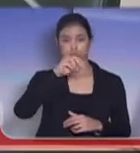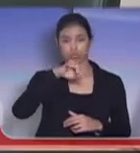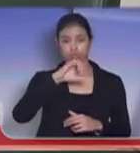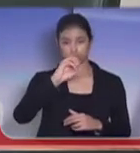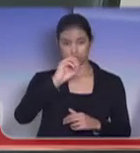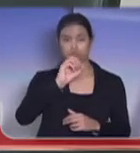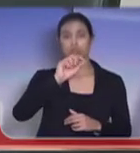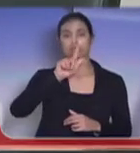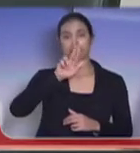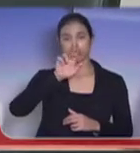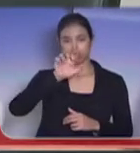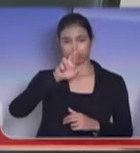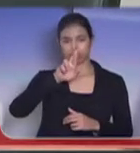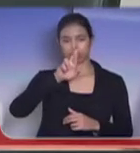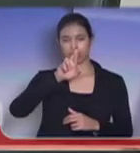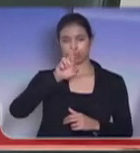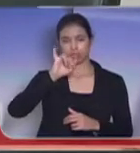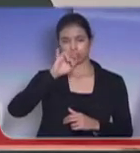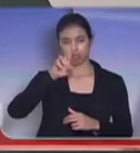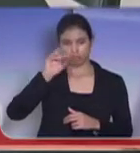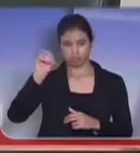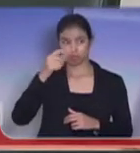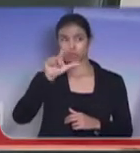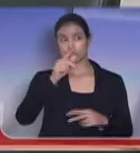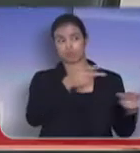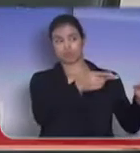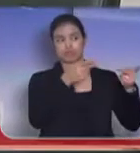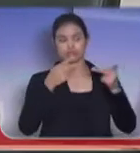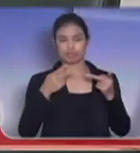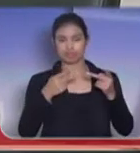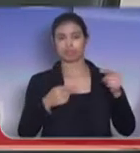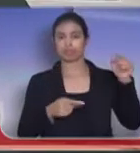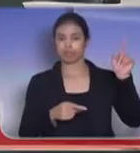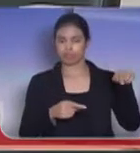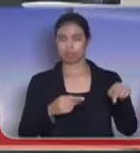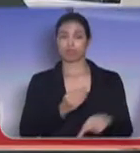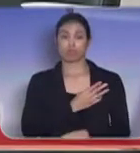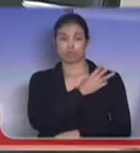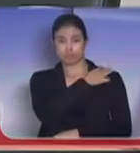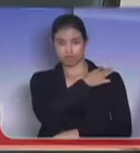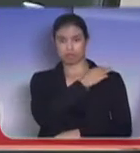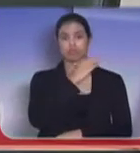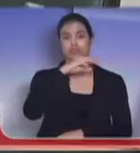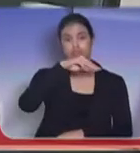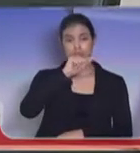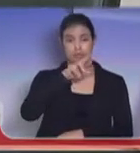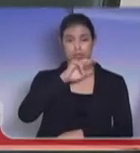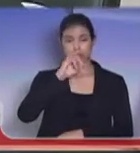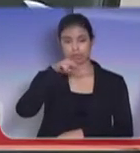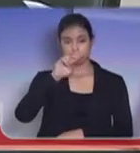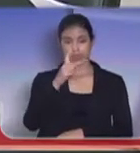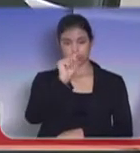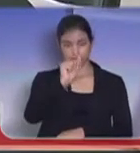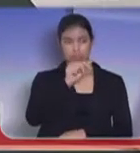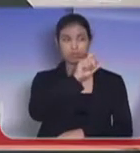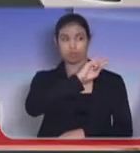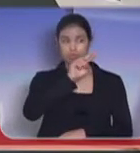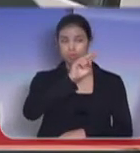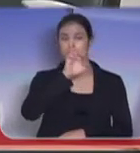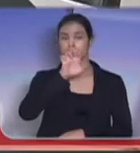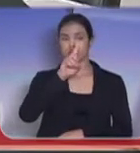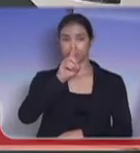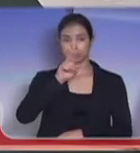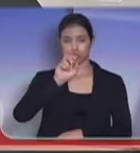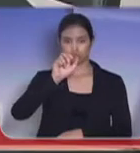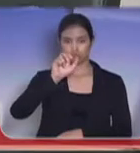e onde nós recebemos a visita aqui do comandante da marinha do brasil almirante-de-esquadra eduardo bacellar leal